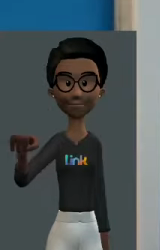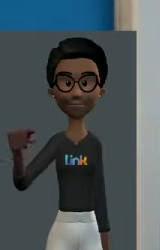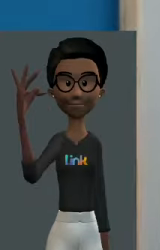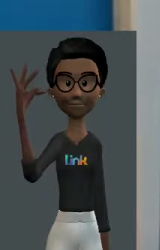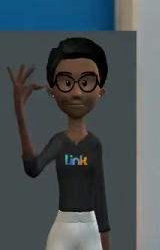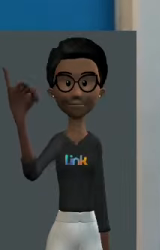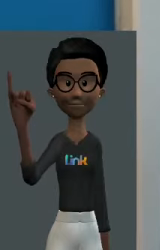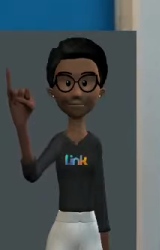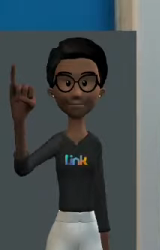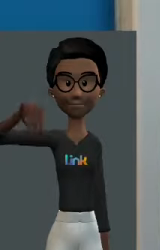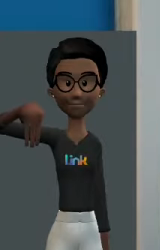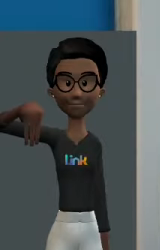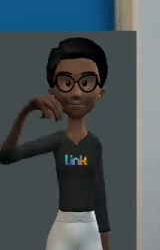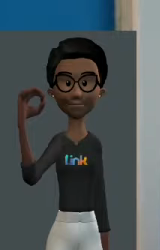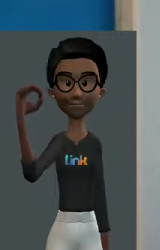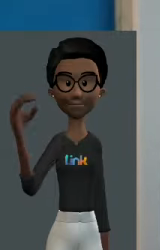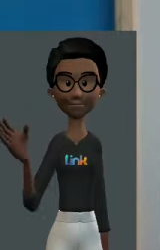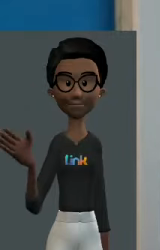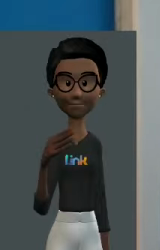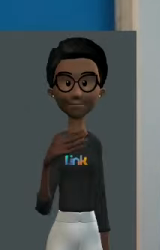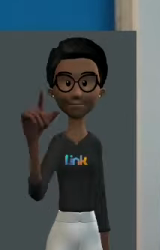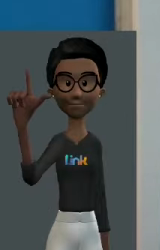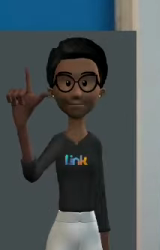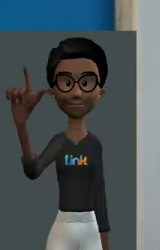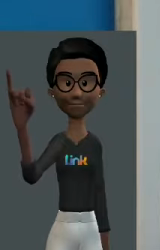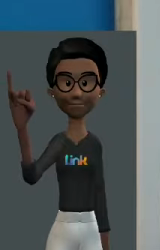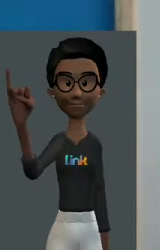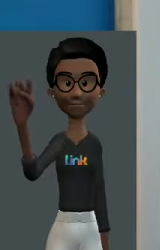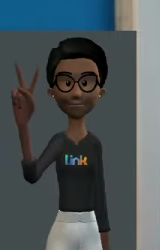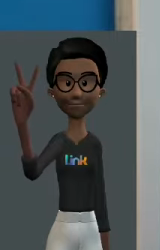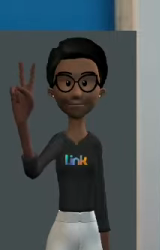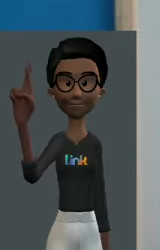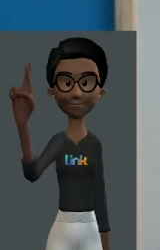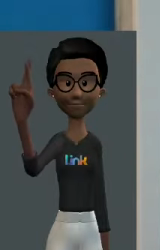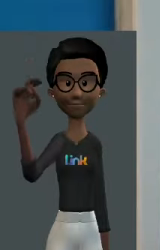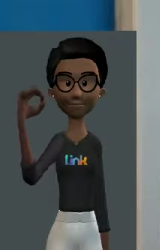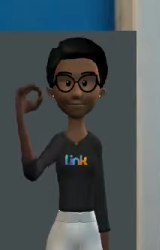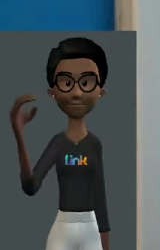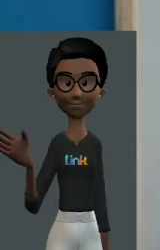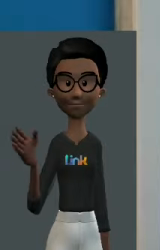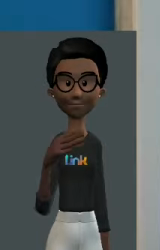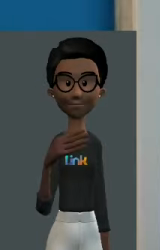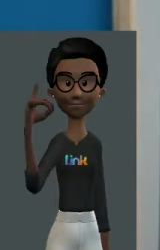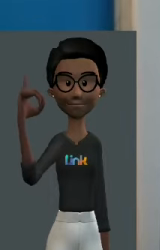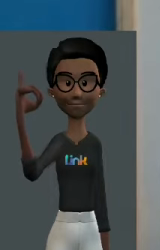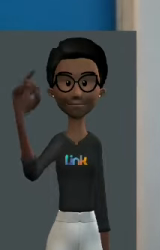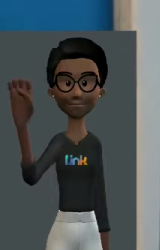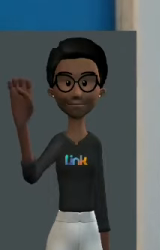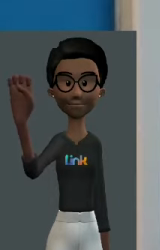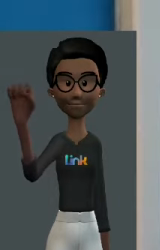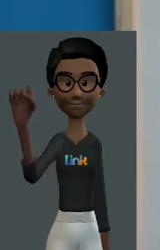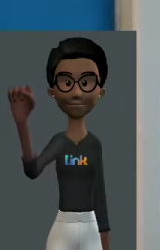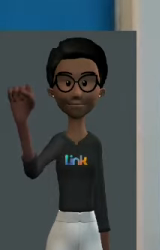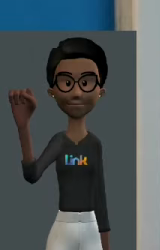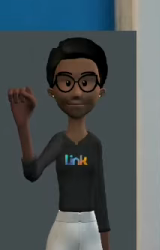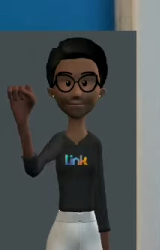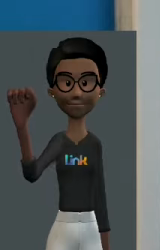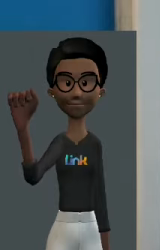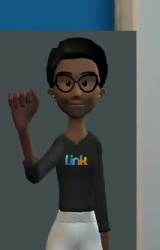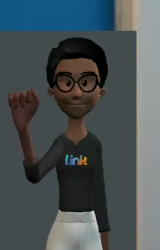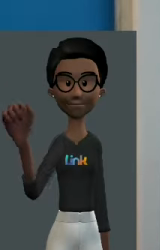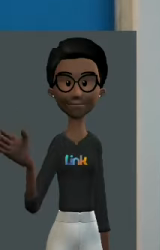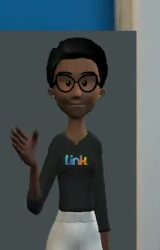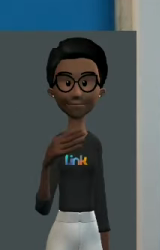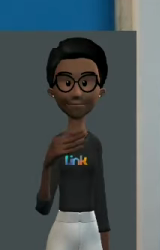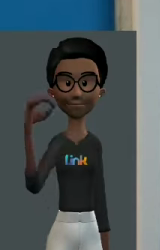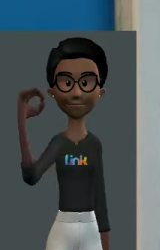das coisas que se passam por lá e tudo que eles conseguem ver são as sombras projetadas na parede, ou seja,